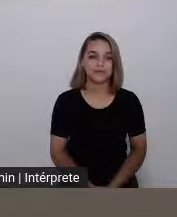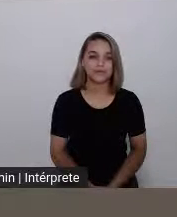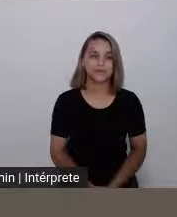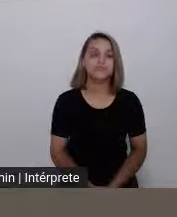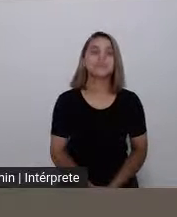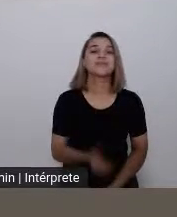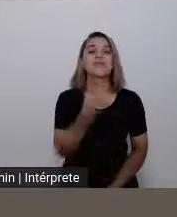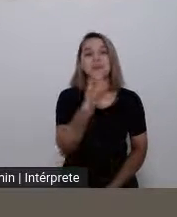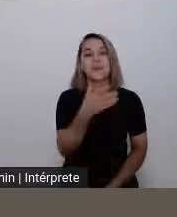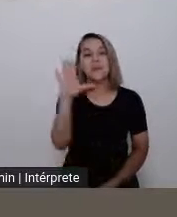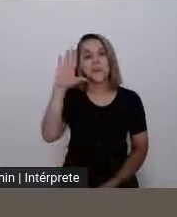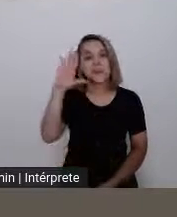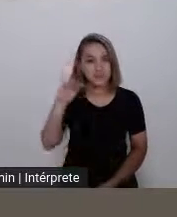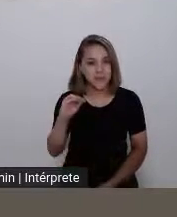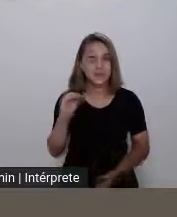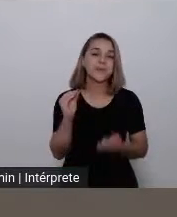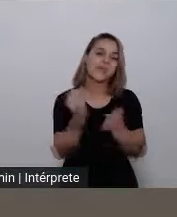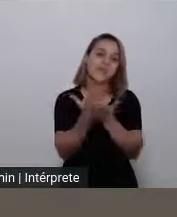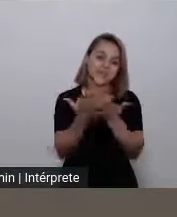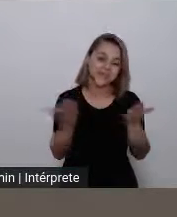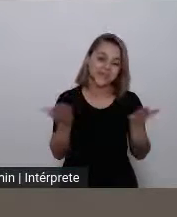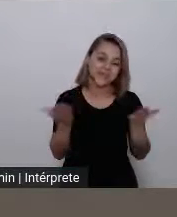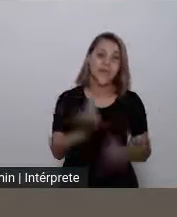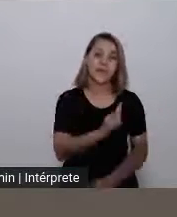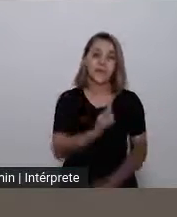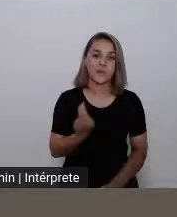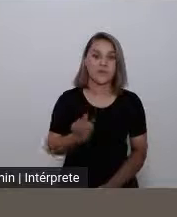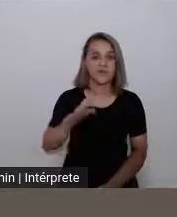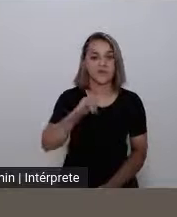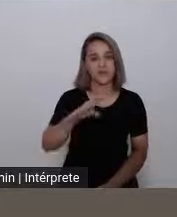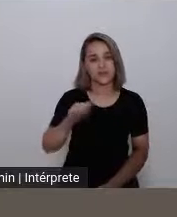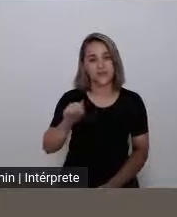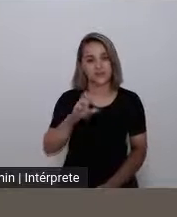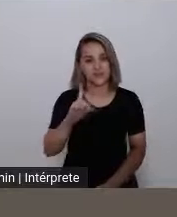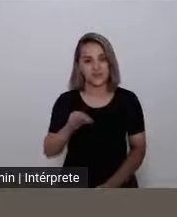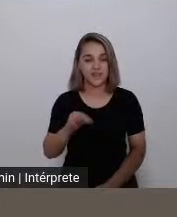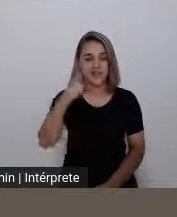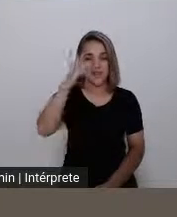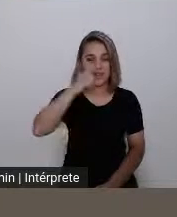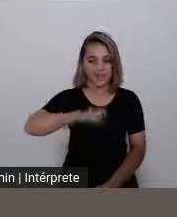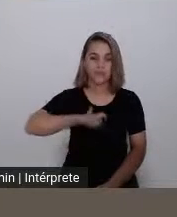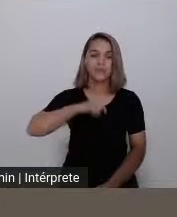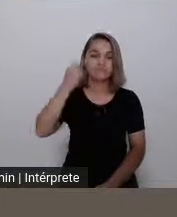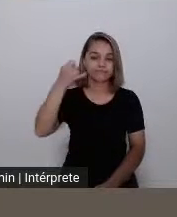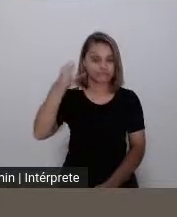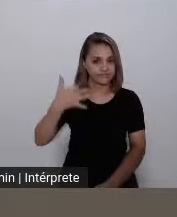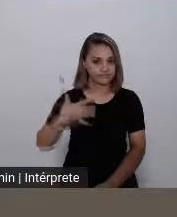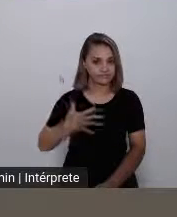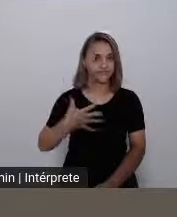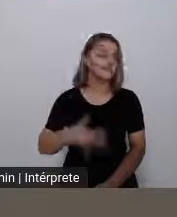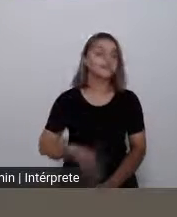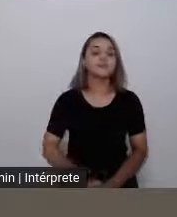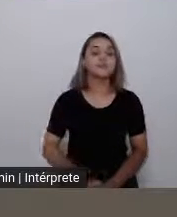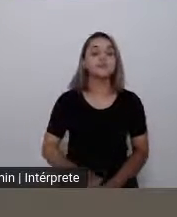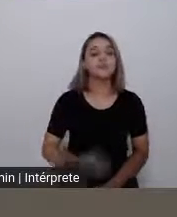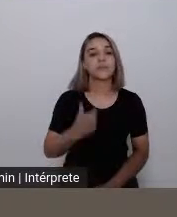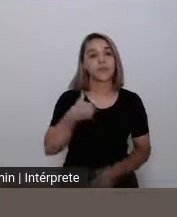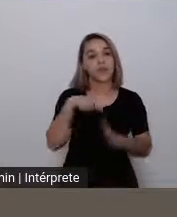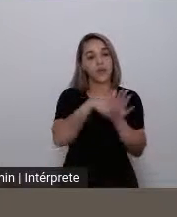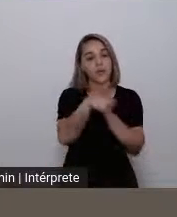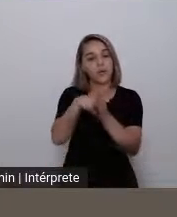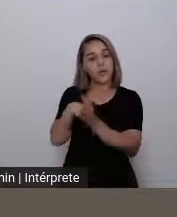Boa noite a todos. Meu nome é Ricardo Mendes. Vou começar pela minha audiodescrição. Eu sou um pesquisador em história